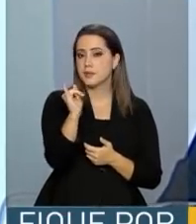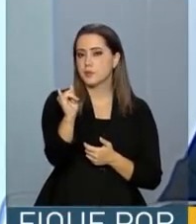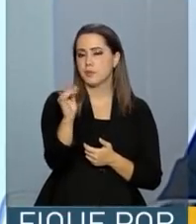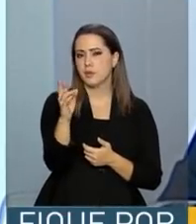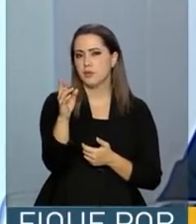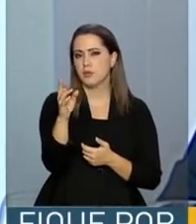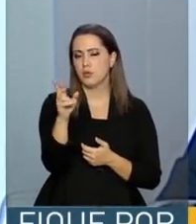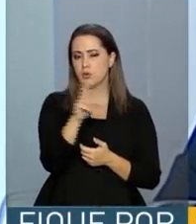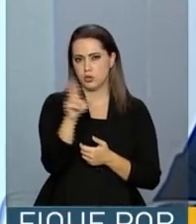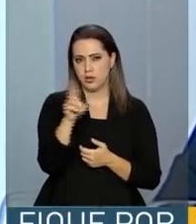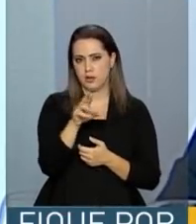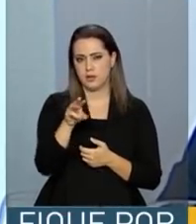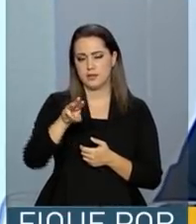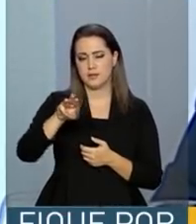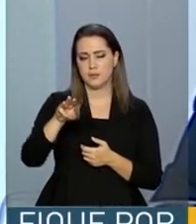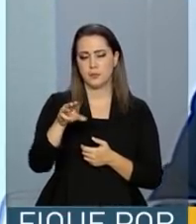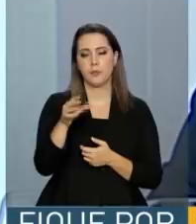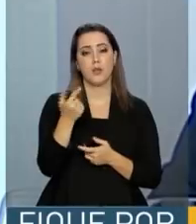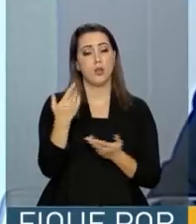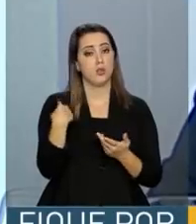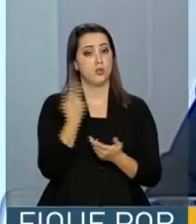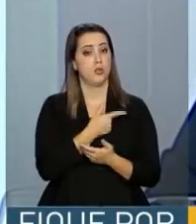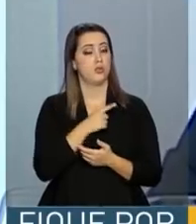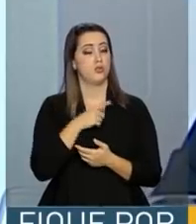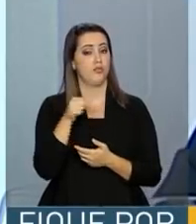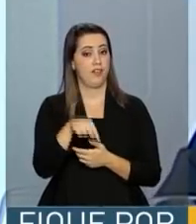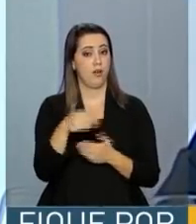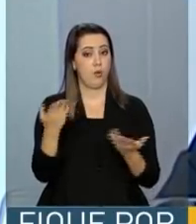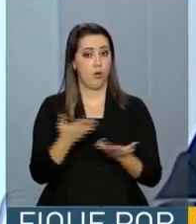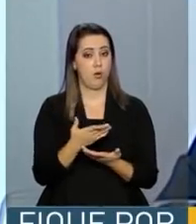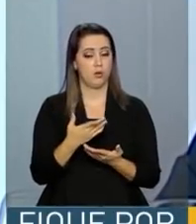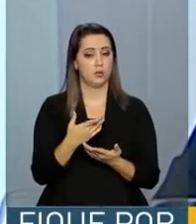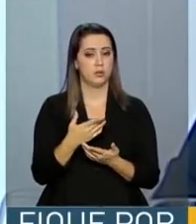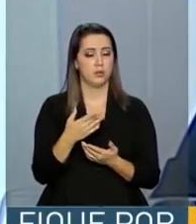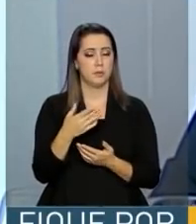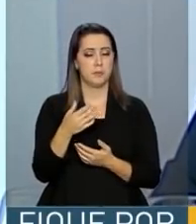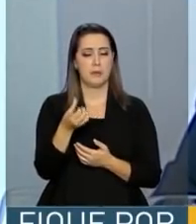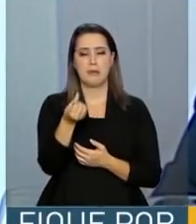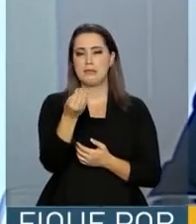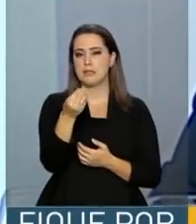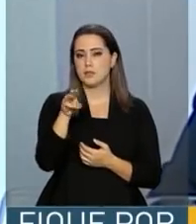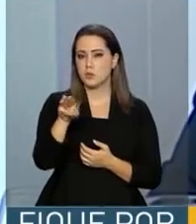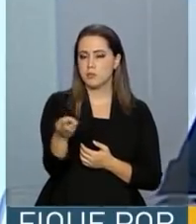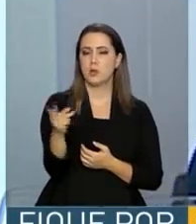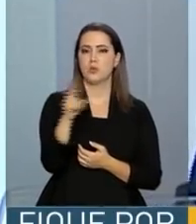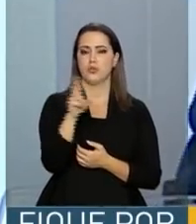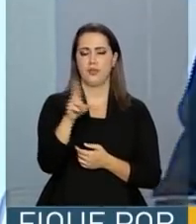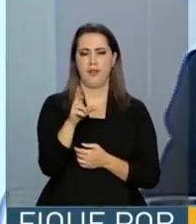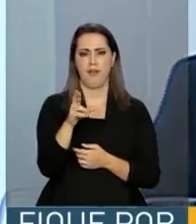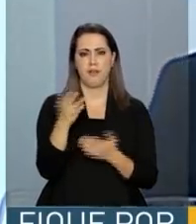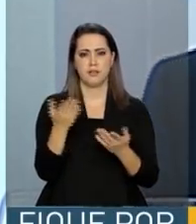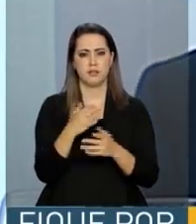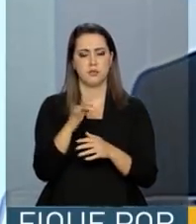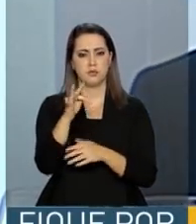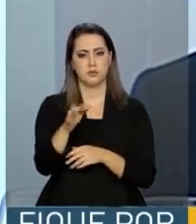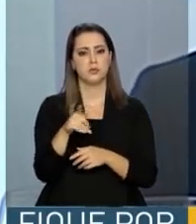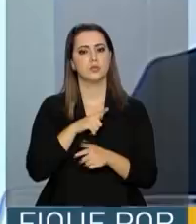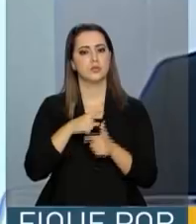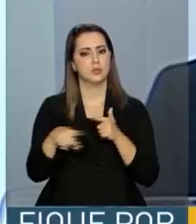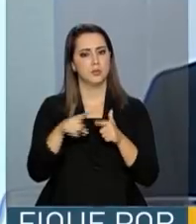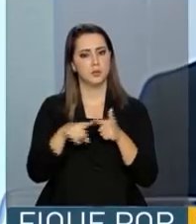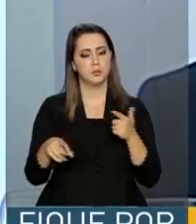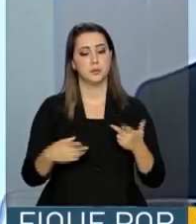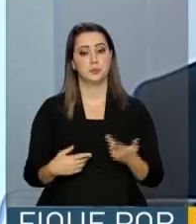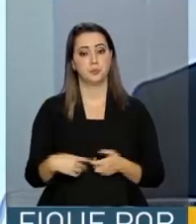brasil não é se não fizermos isso agora nós vamos ter problemas lá adiante e mais ainda tem uma coisa curiosa eu